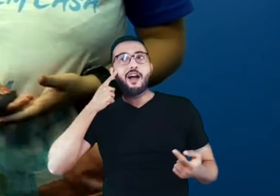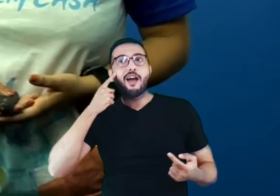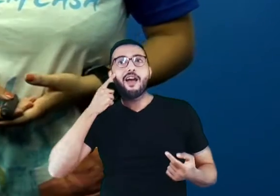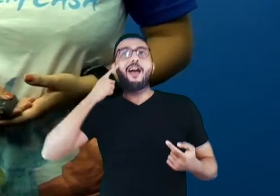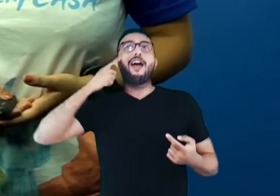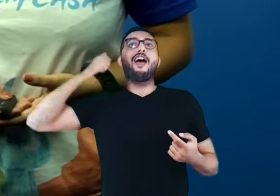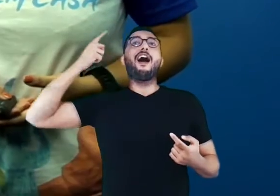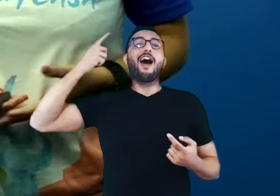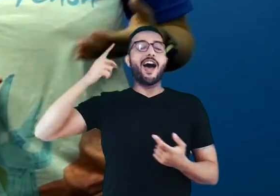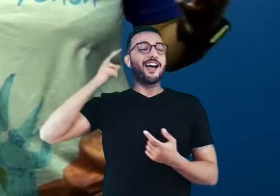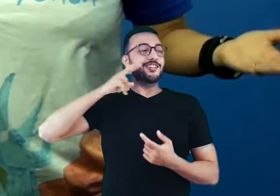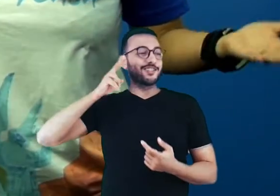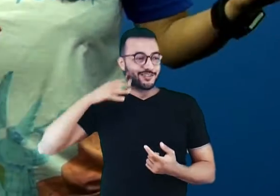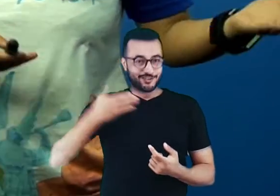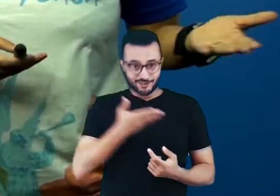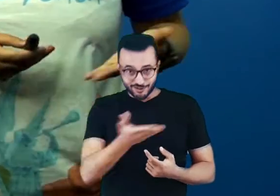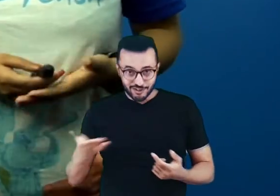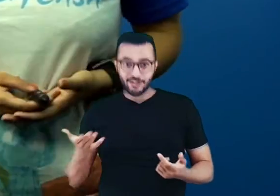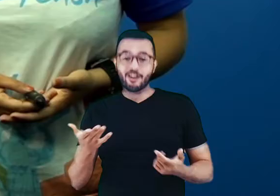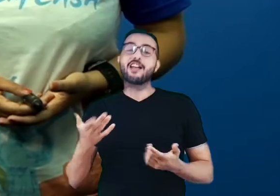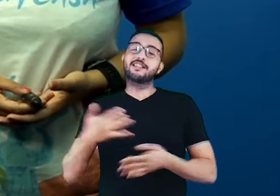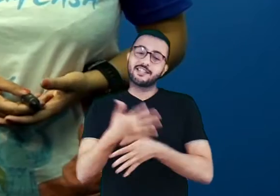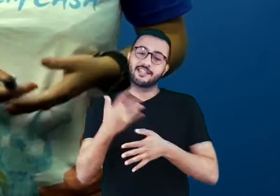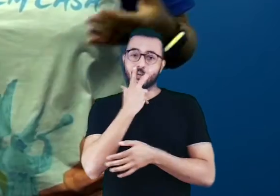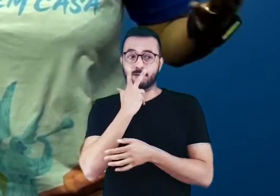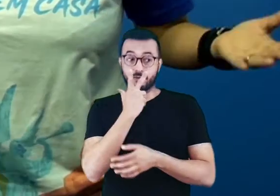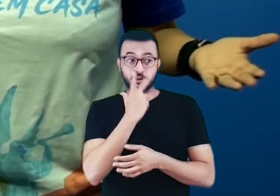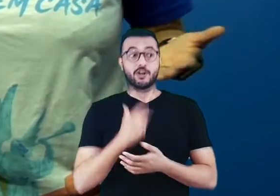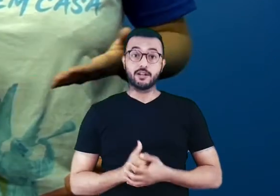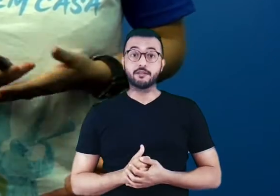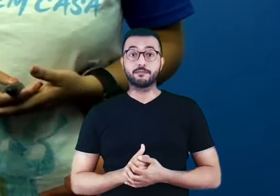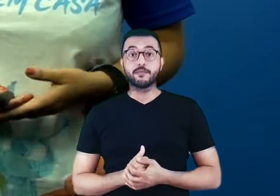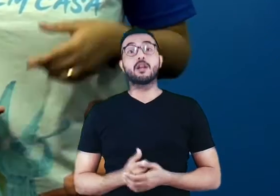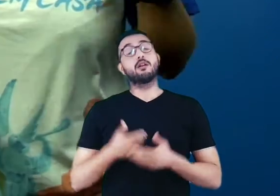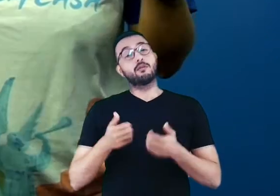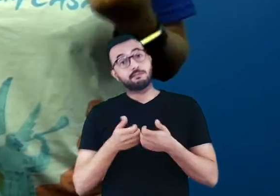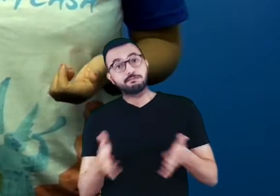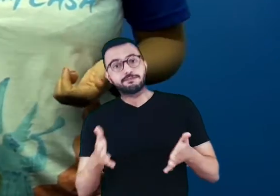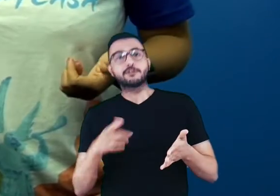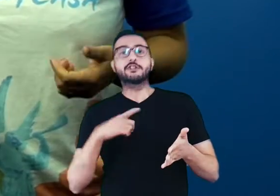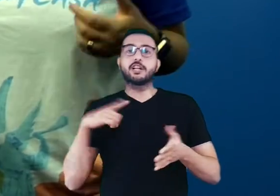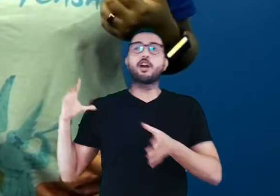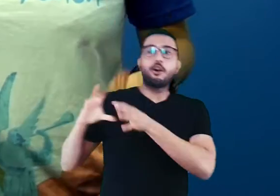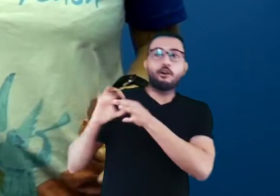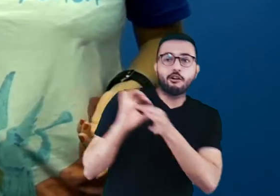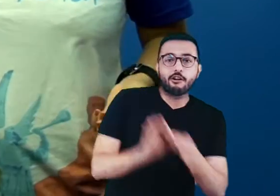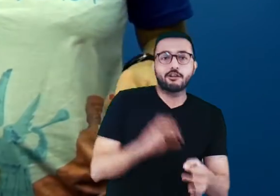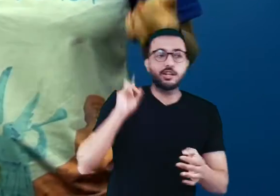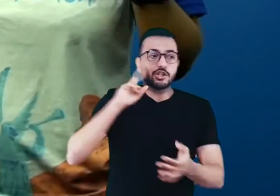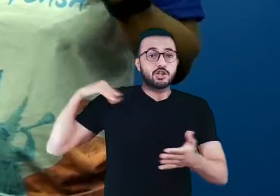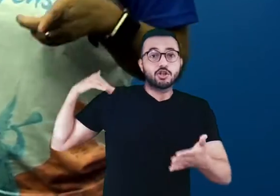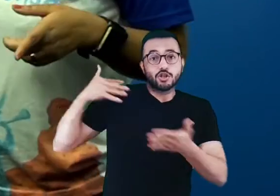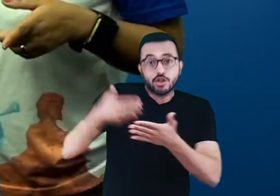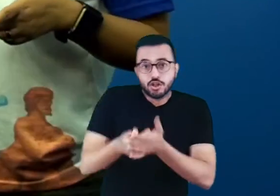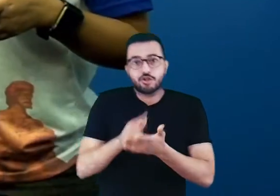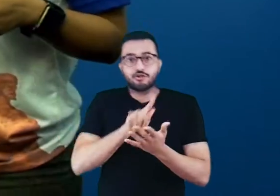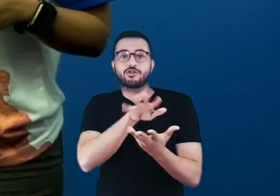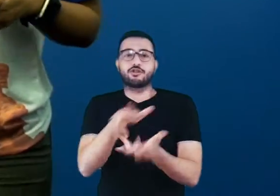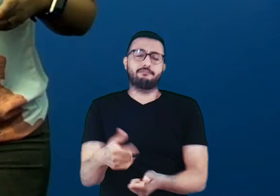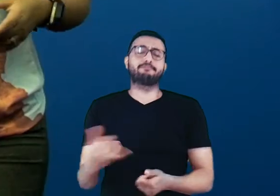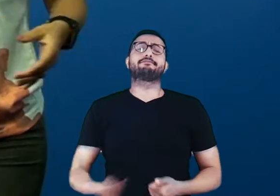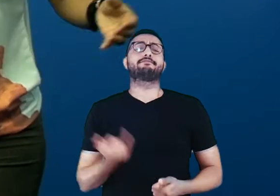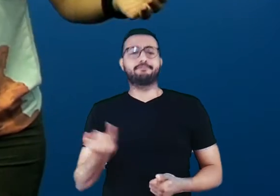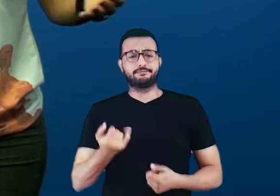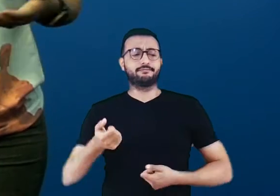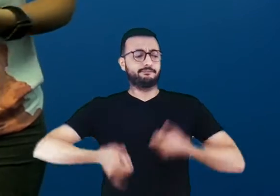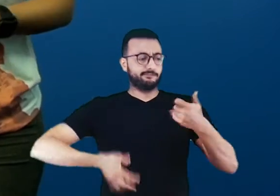revisitando a nossa história, Cidade da Vitória de Santo Antão, a partir do seu contexto histórico e geográfico. É relevante a